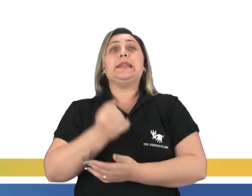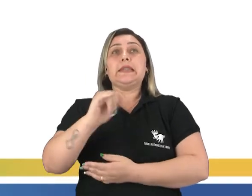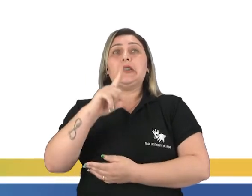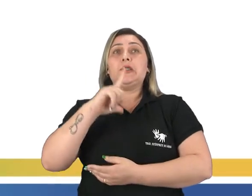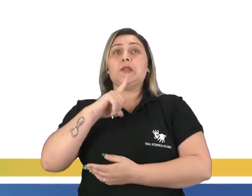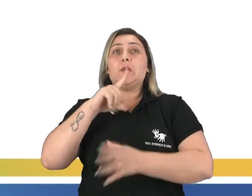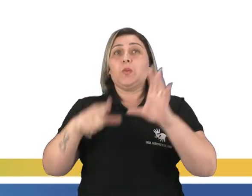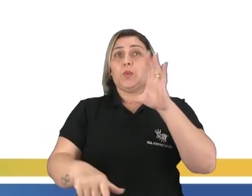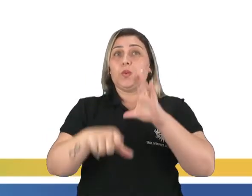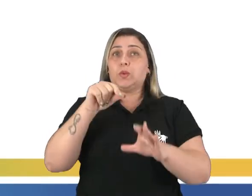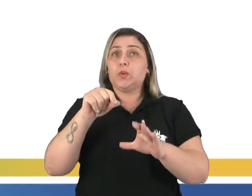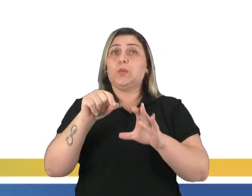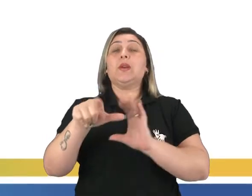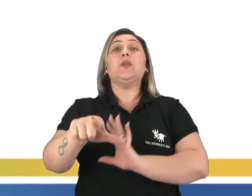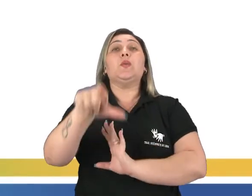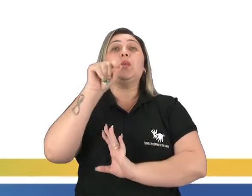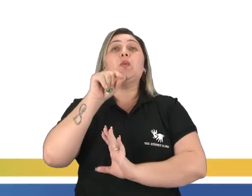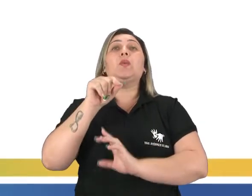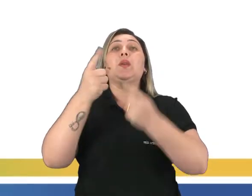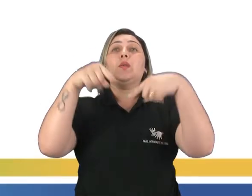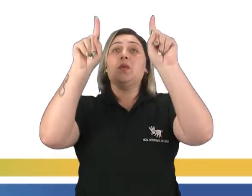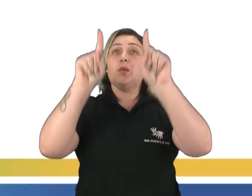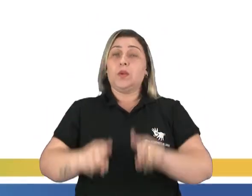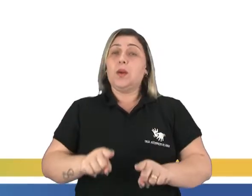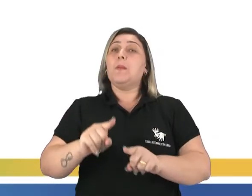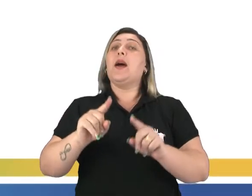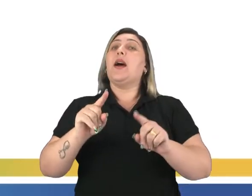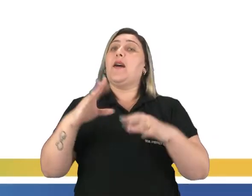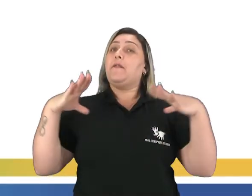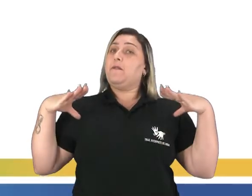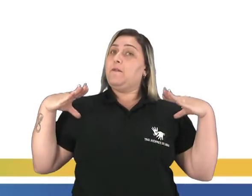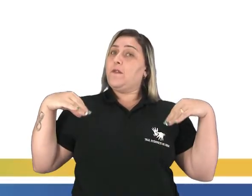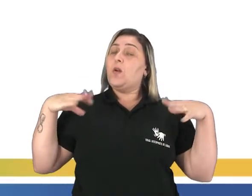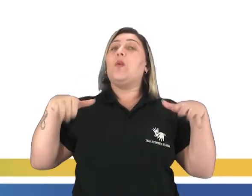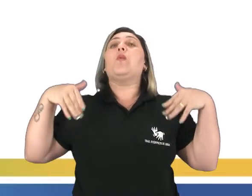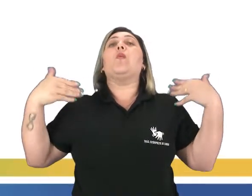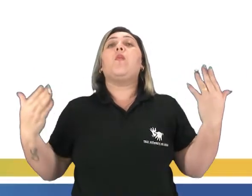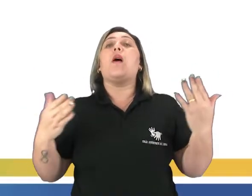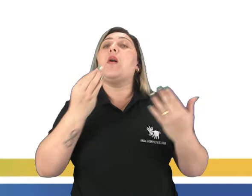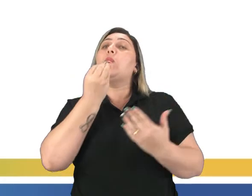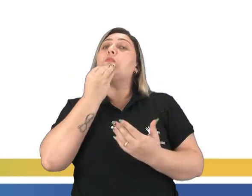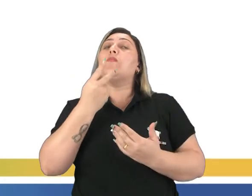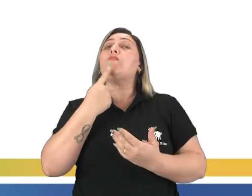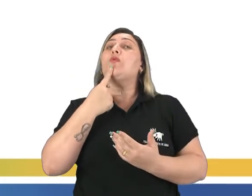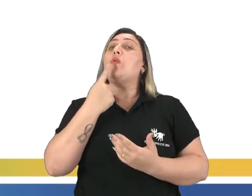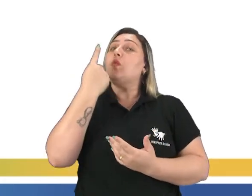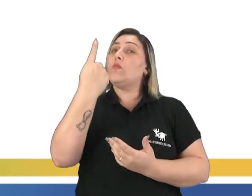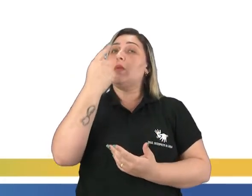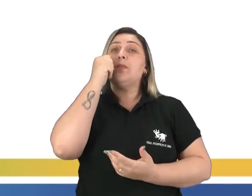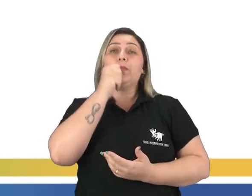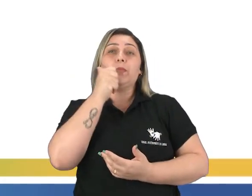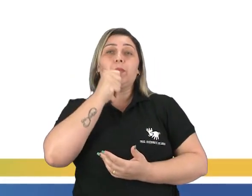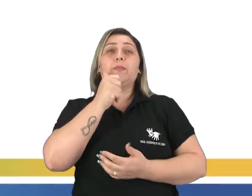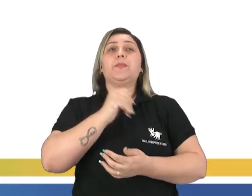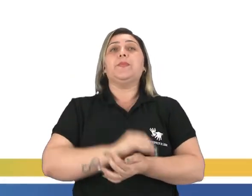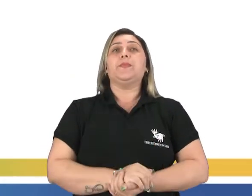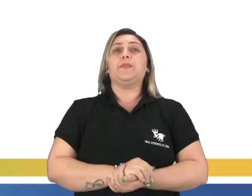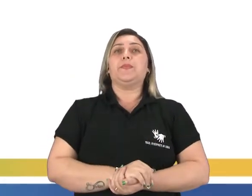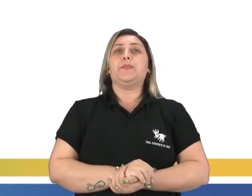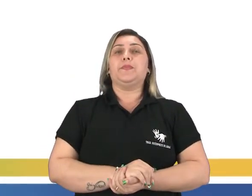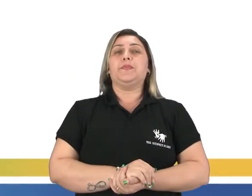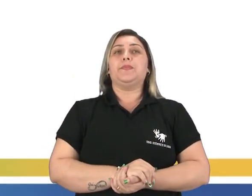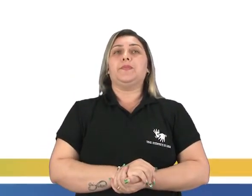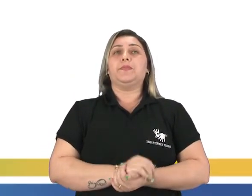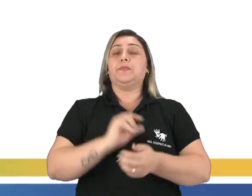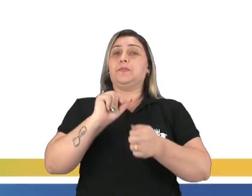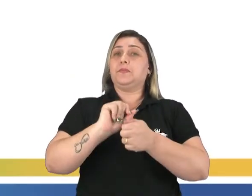um sorteio para selecionar um funcionário para um dia de folga, então qual é a probabilidade de ser uma mulher? Tá ok? Então, fizemos